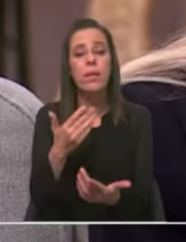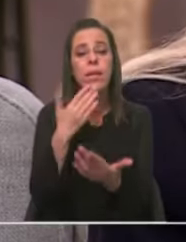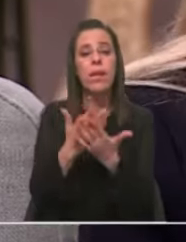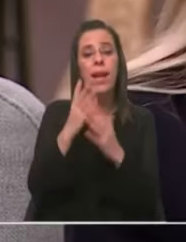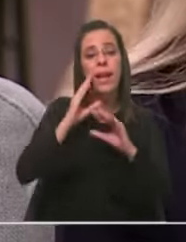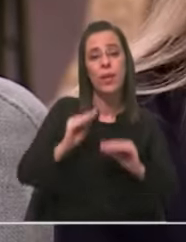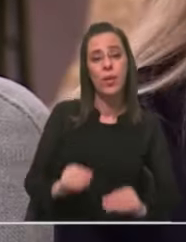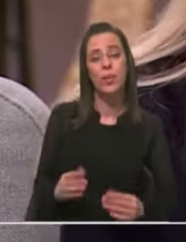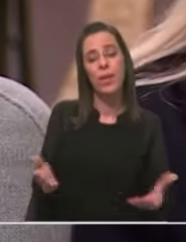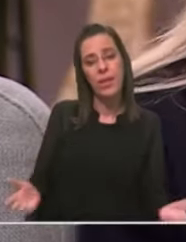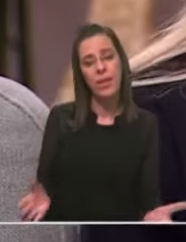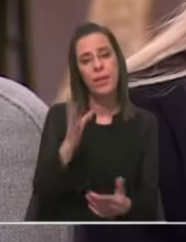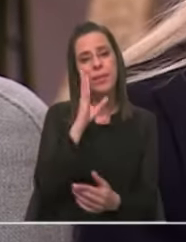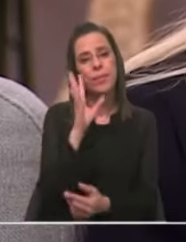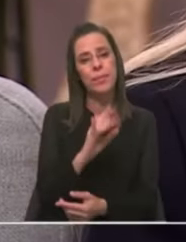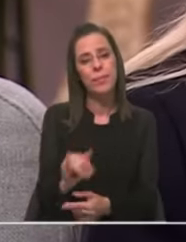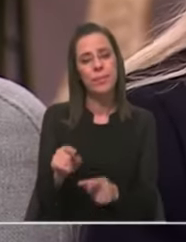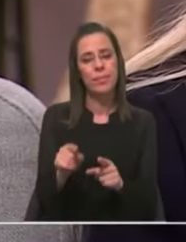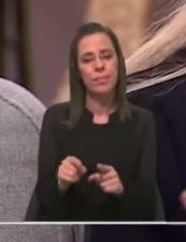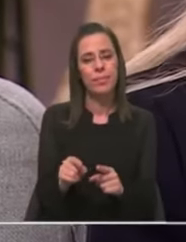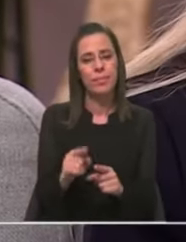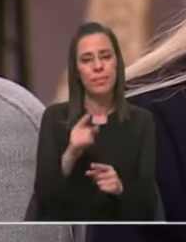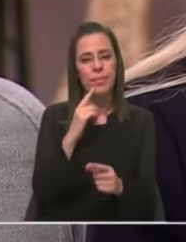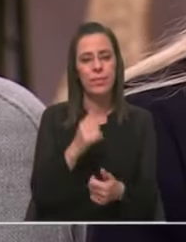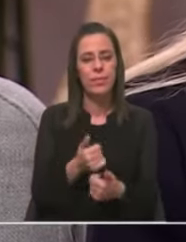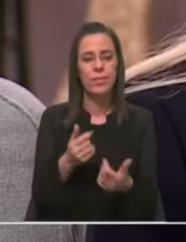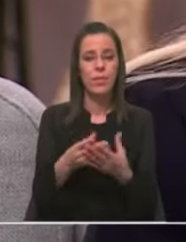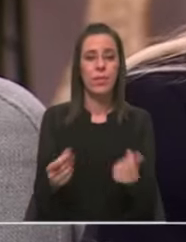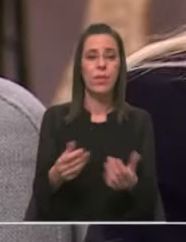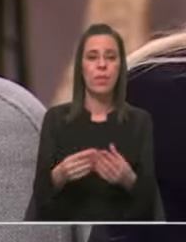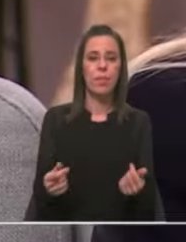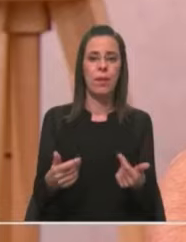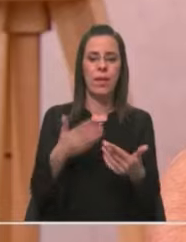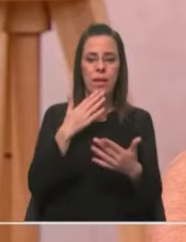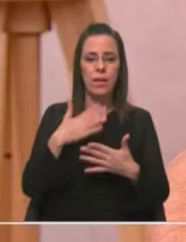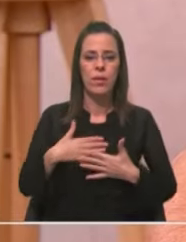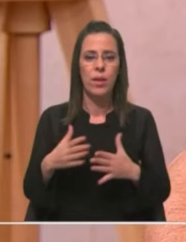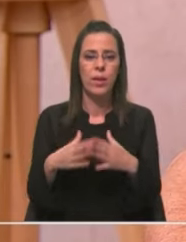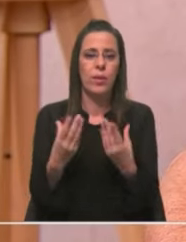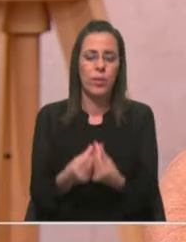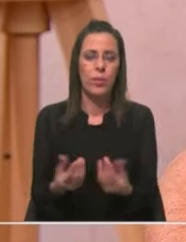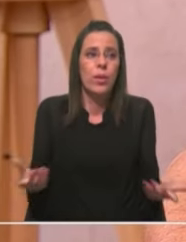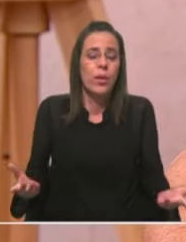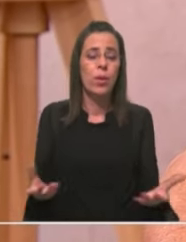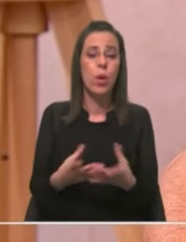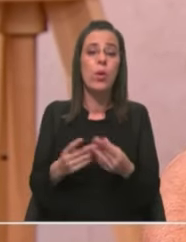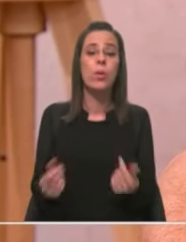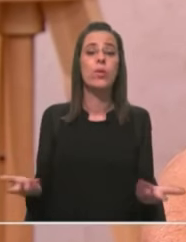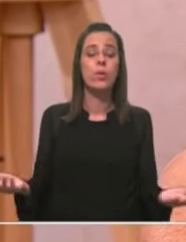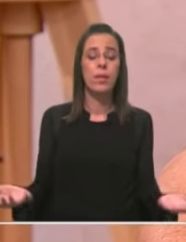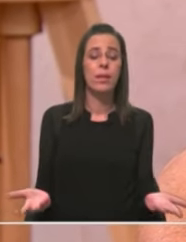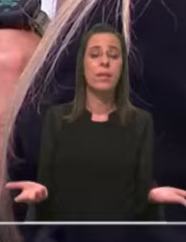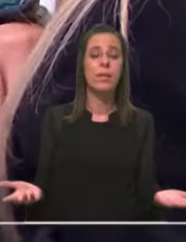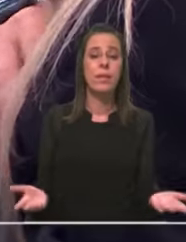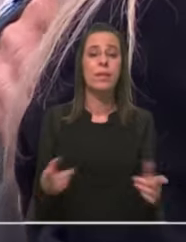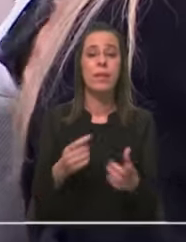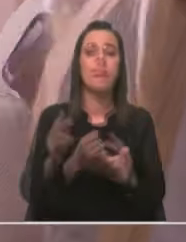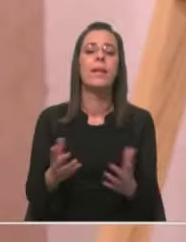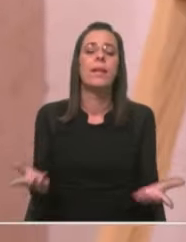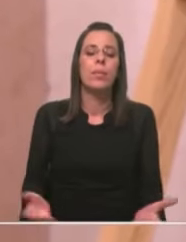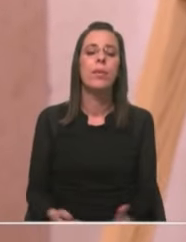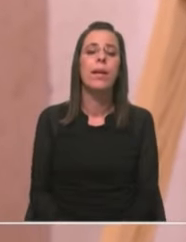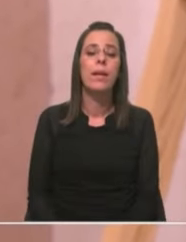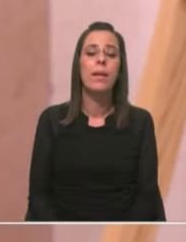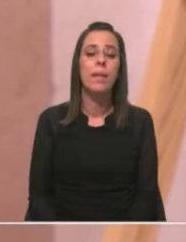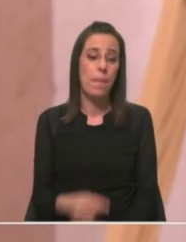educação, tentei que ele tivesse os meios. Tens dado sempre tudo, mãe, sempre tudo. Os meios que... Mas até o Sporting.